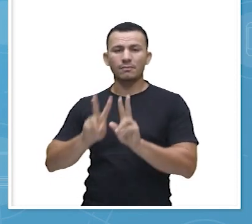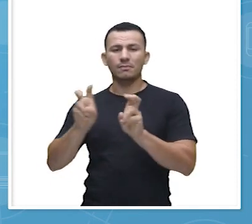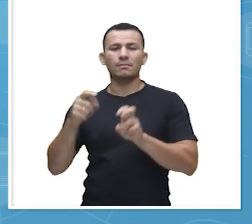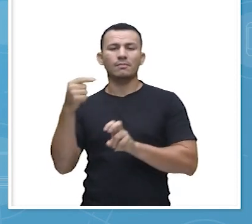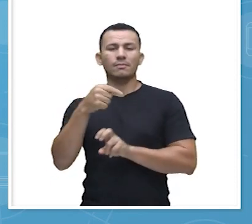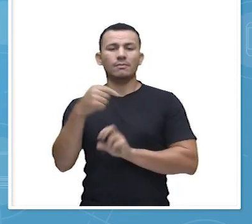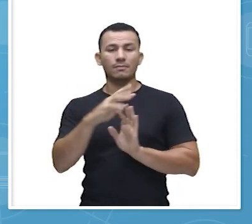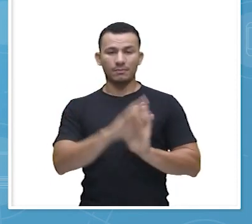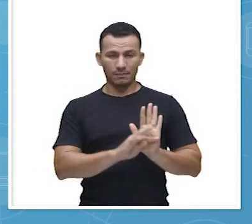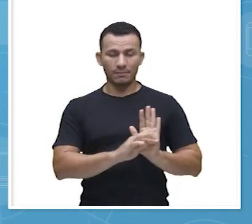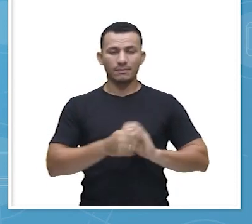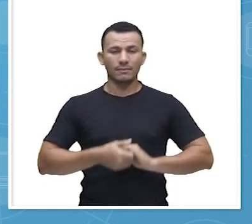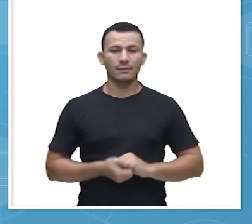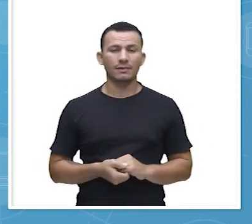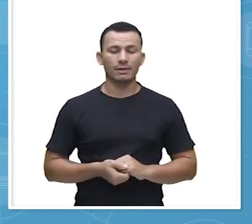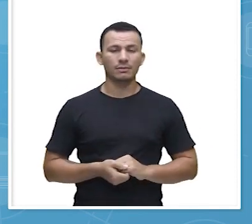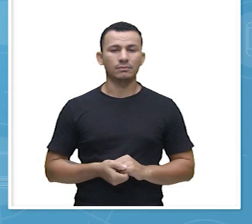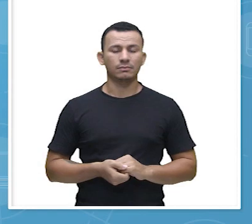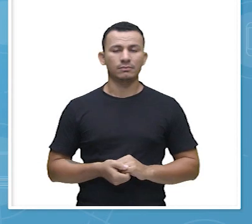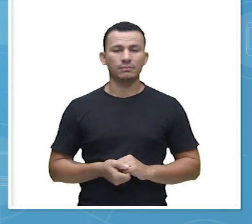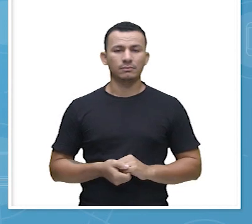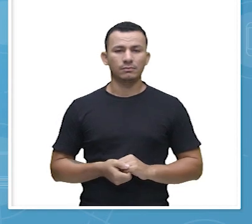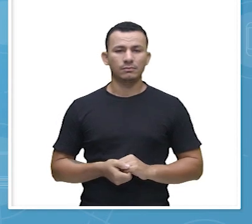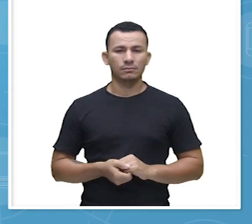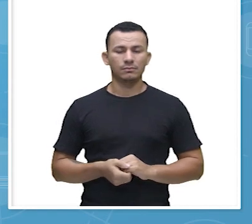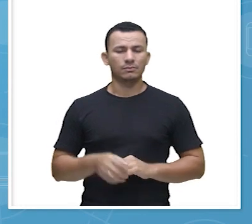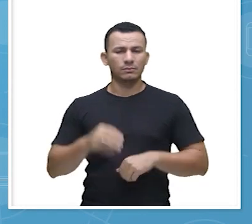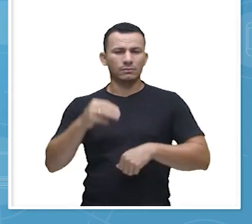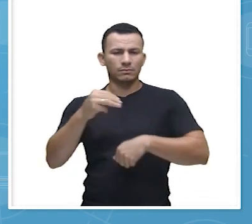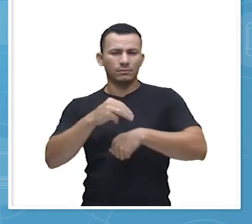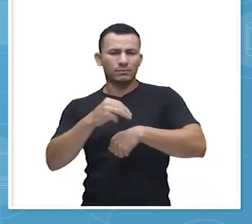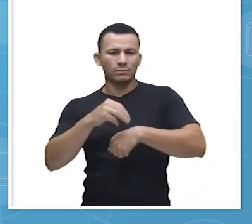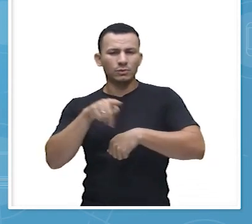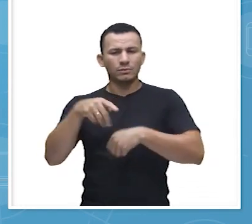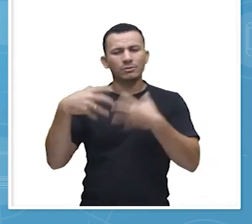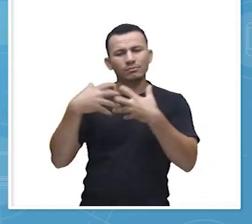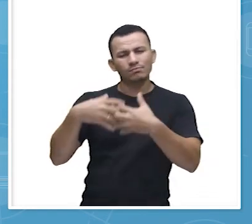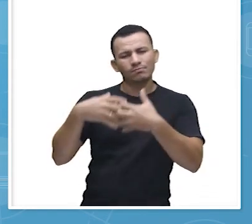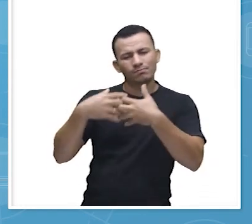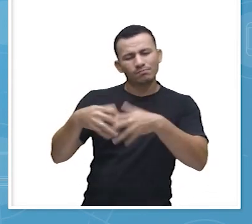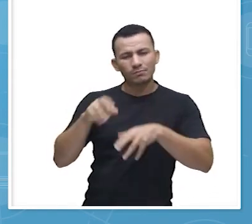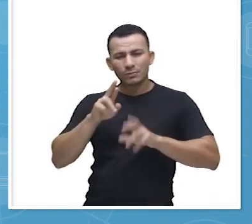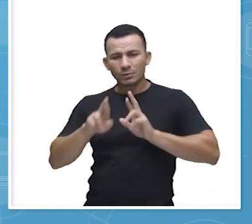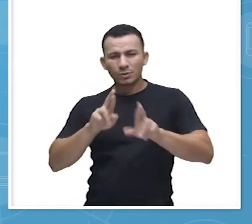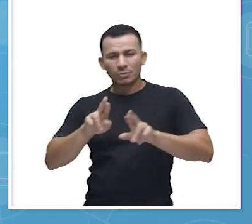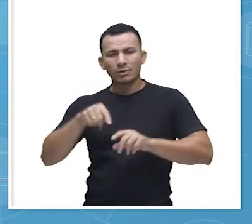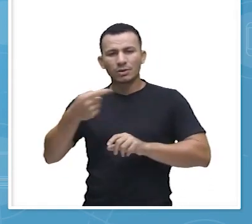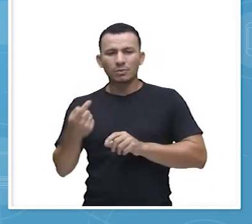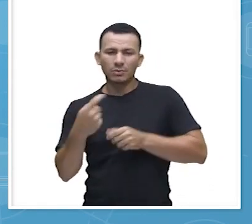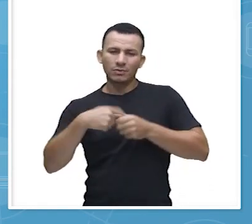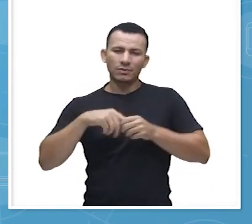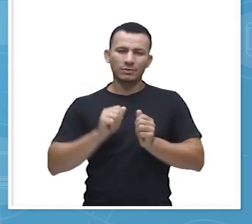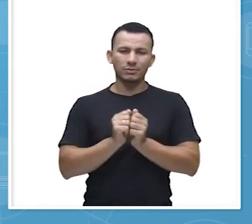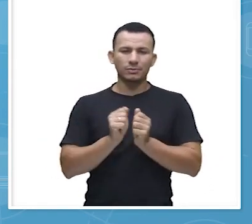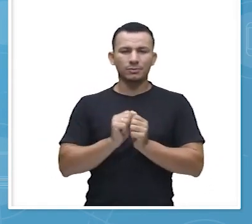texto. Então, novamente, 3 minutinhos para vocês fazerem a atividade e daqui a pouco a gente volta para comentar.